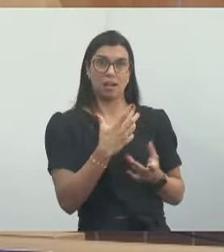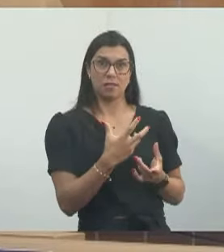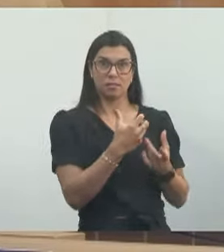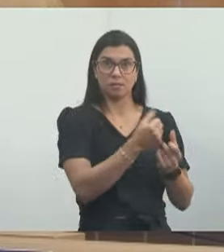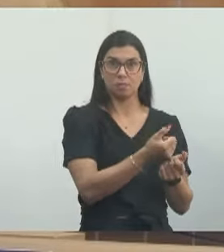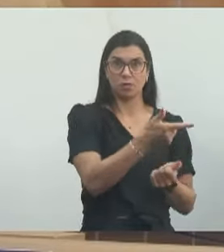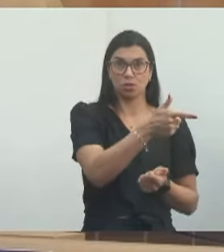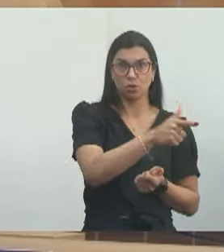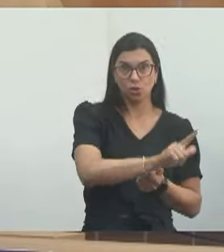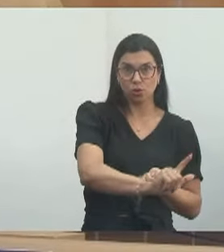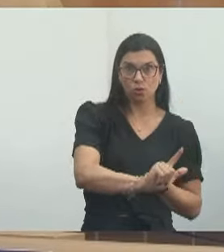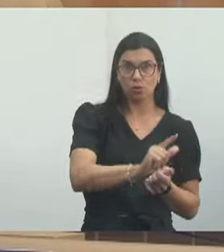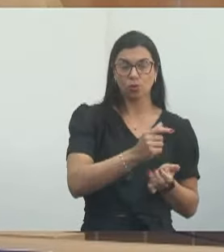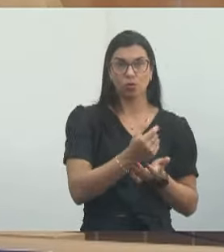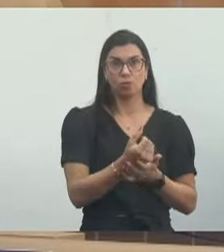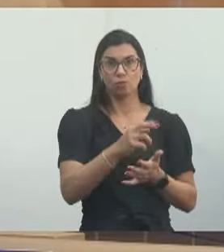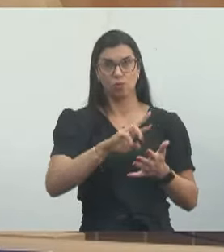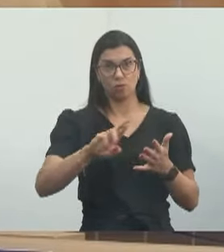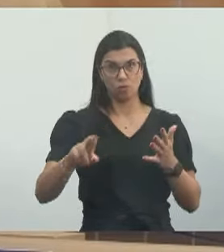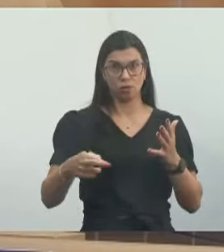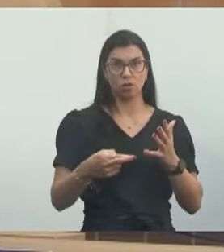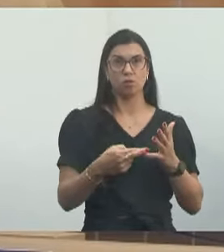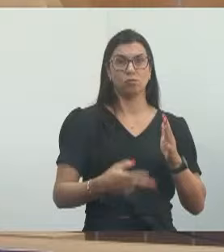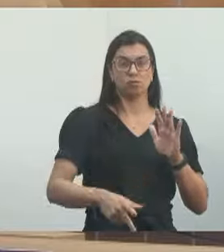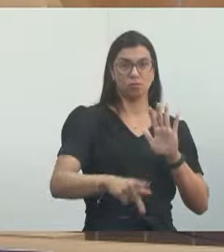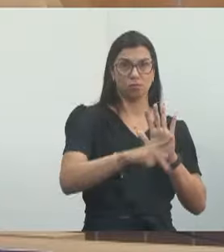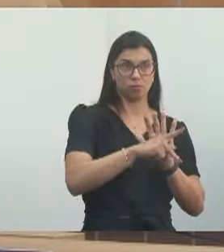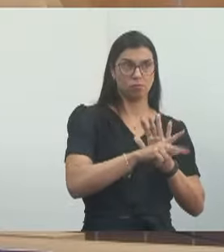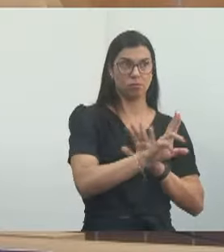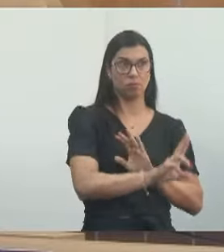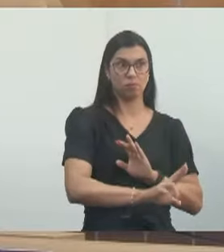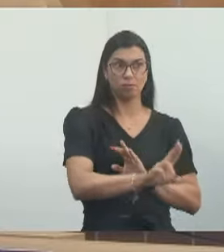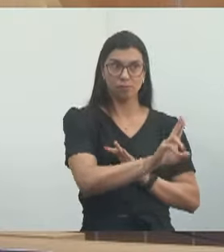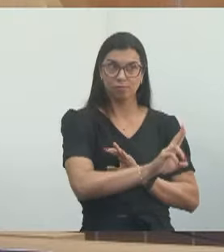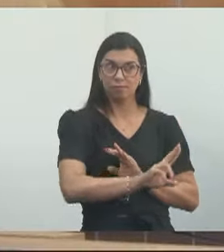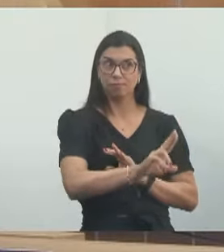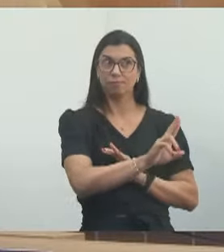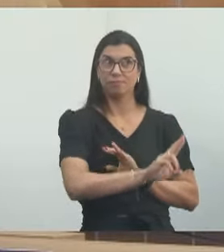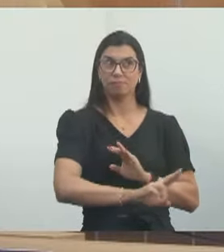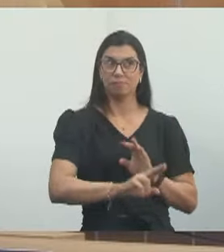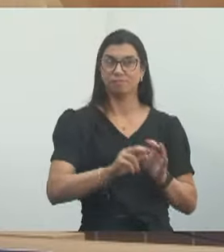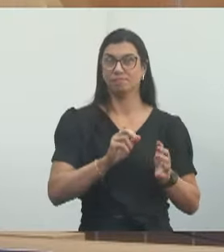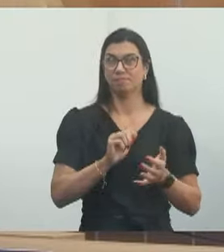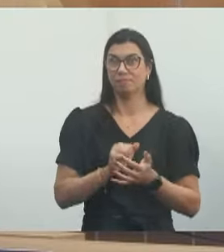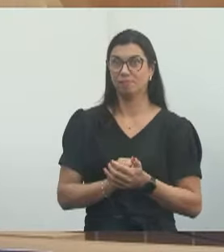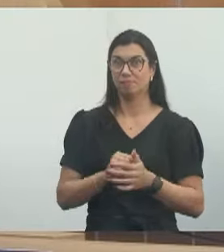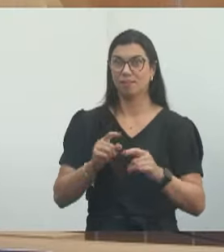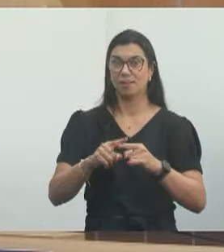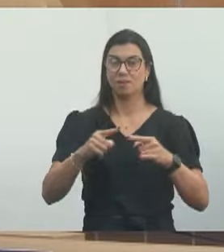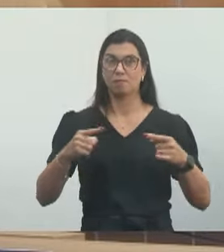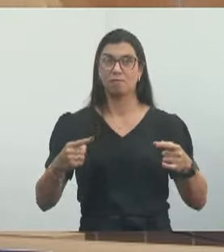multa ao presidente da fundação da época de 200 UFESPs,